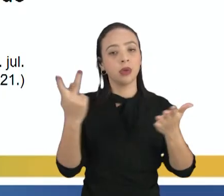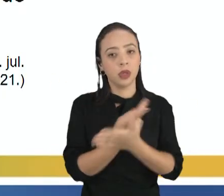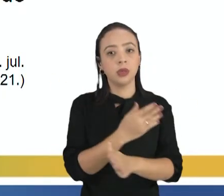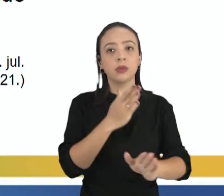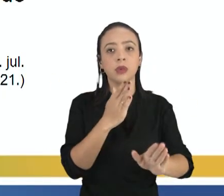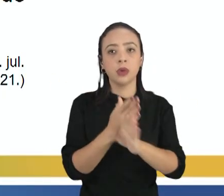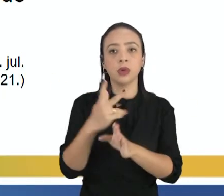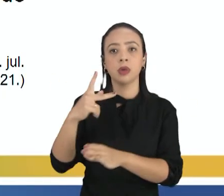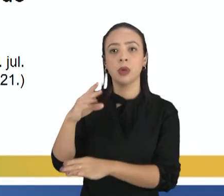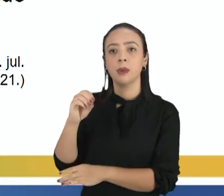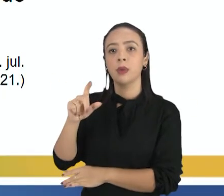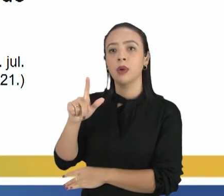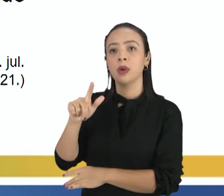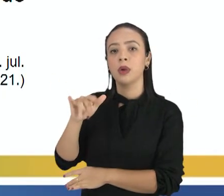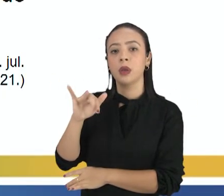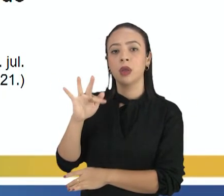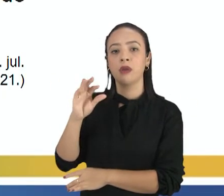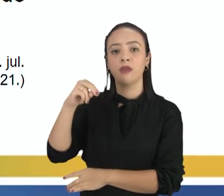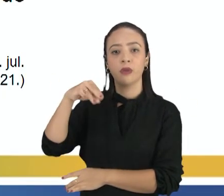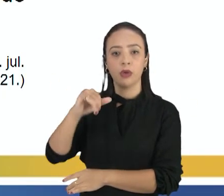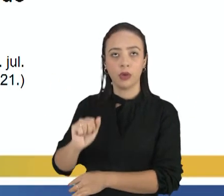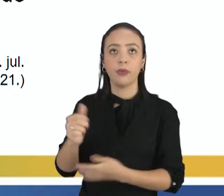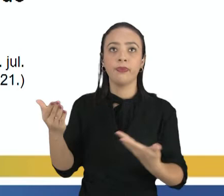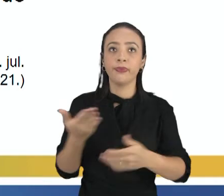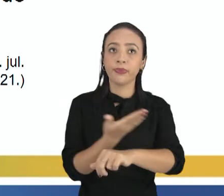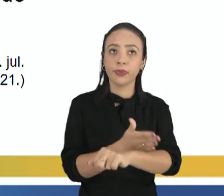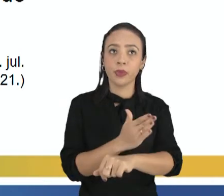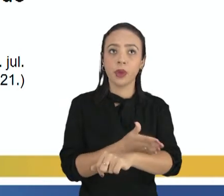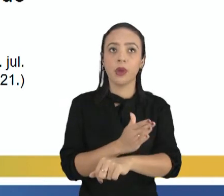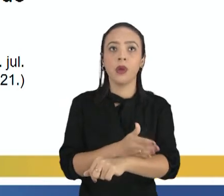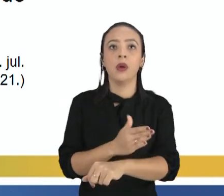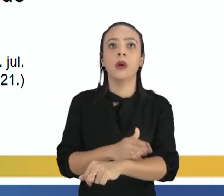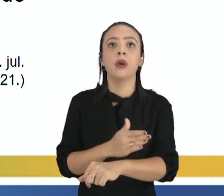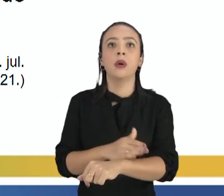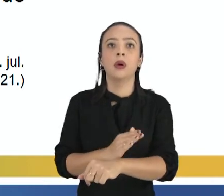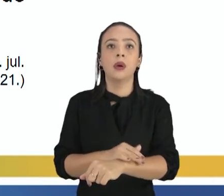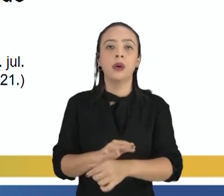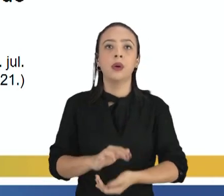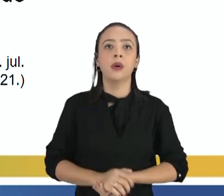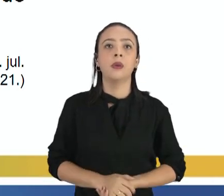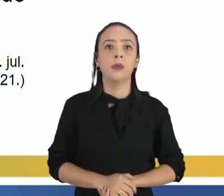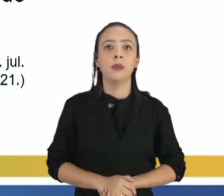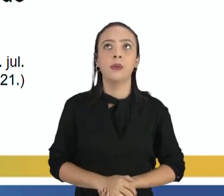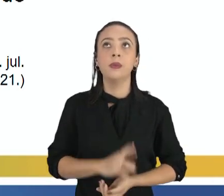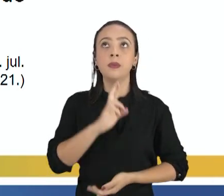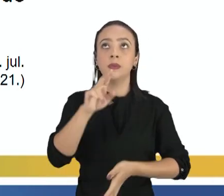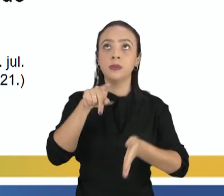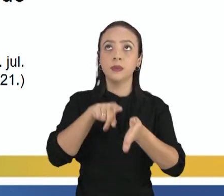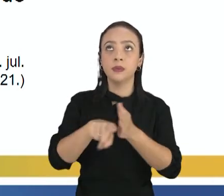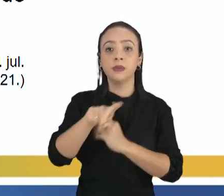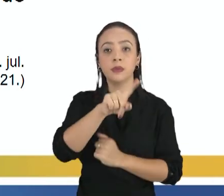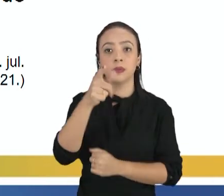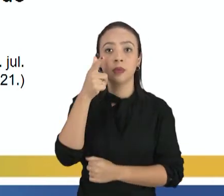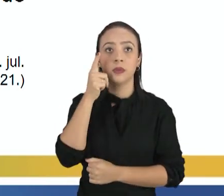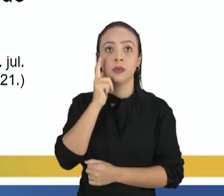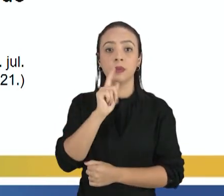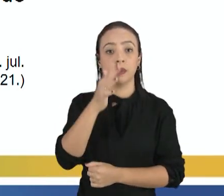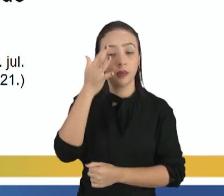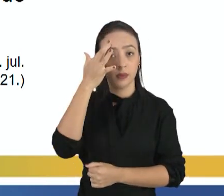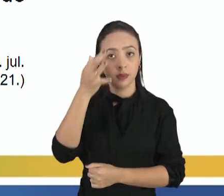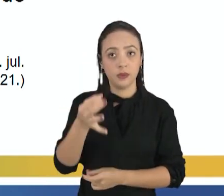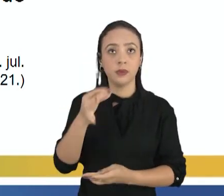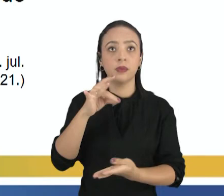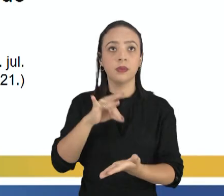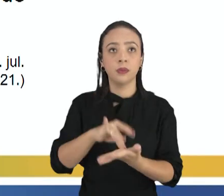polifonia. Agora, nós vamos exercitar, vamos fazer uma questão para você entender